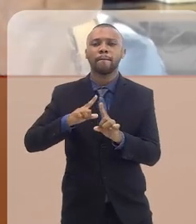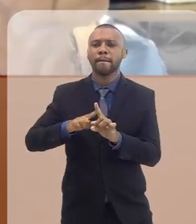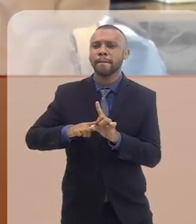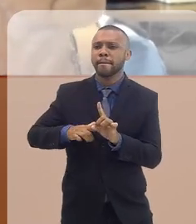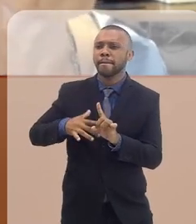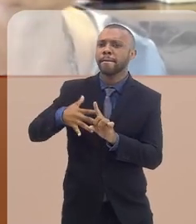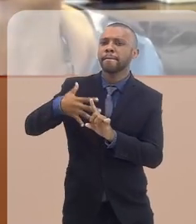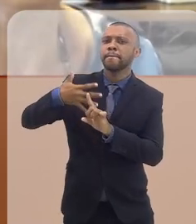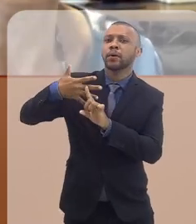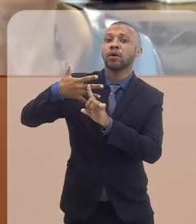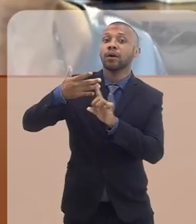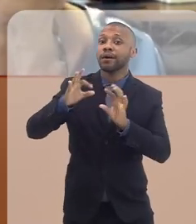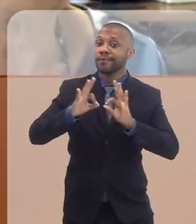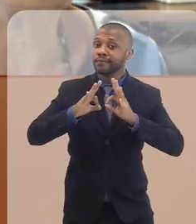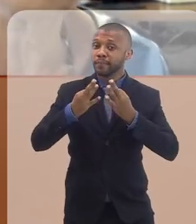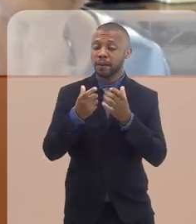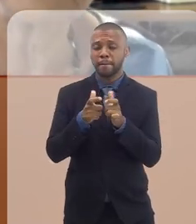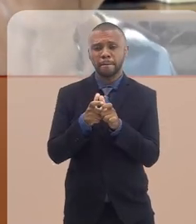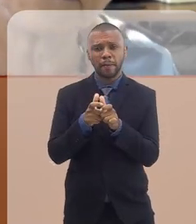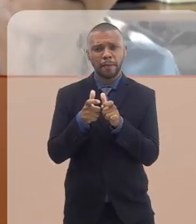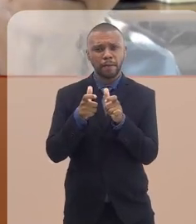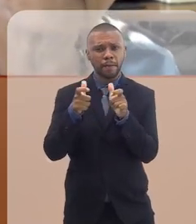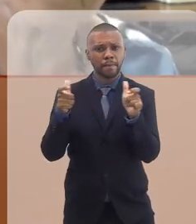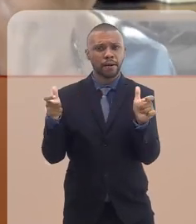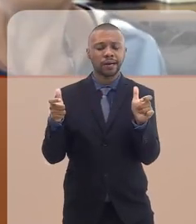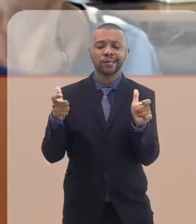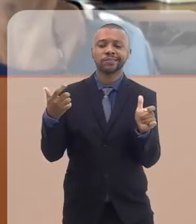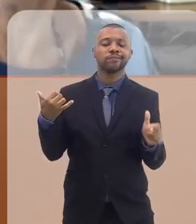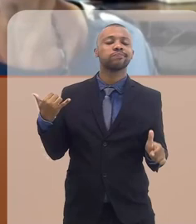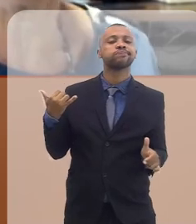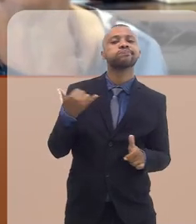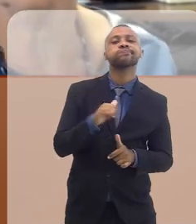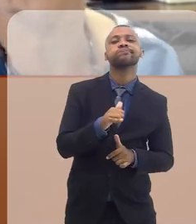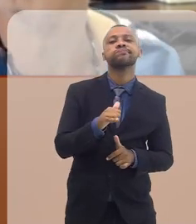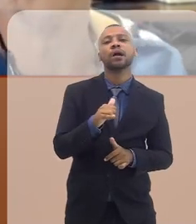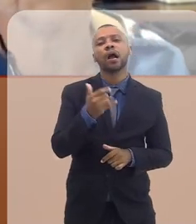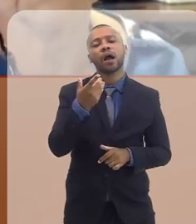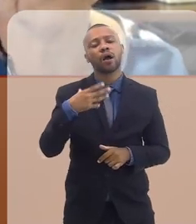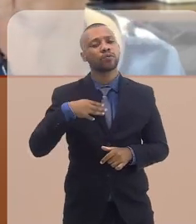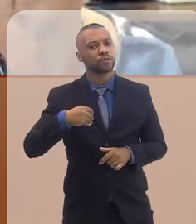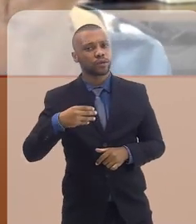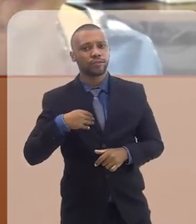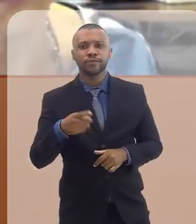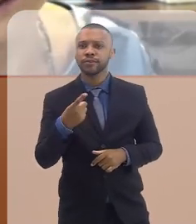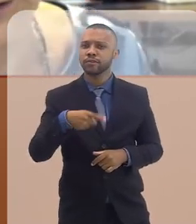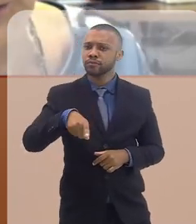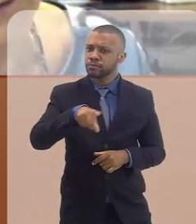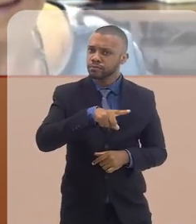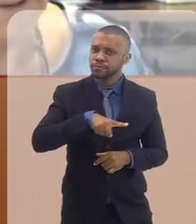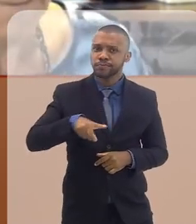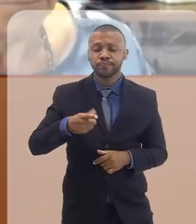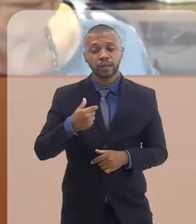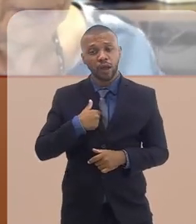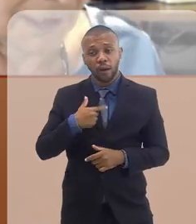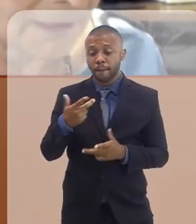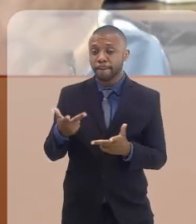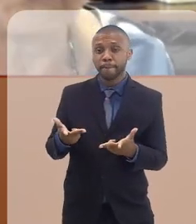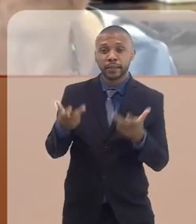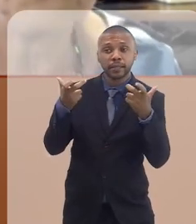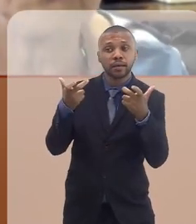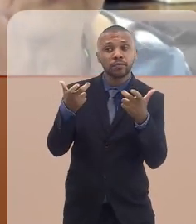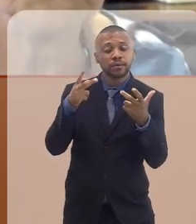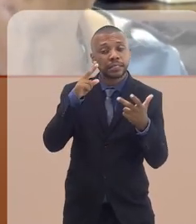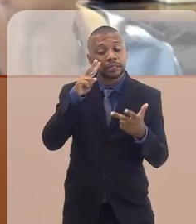está aumentando o número de famílias que não estão dando vacinas a seus filhos.